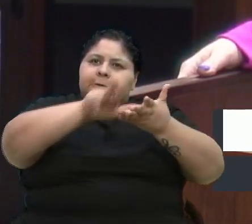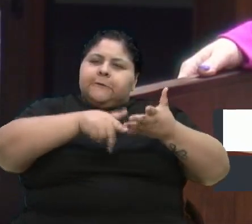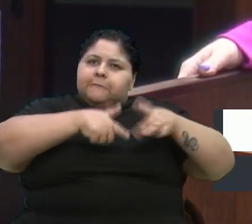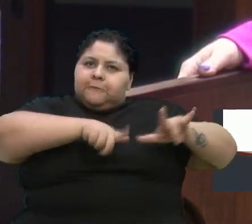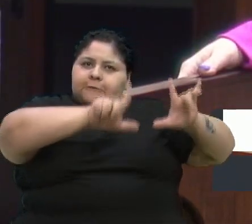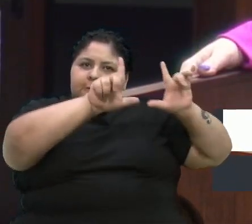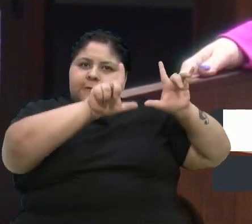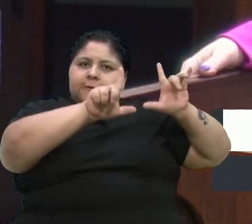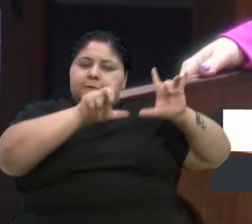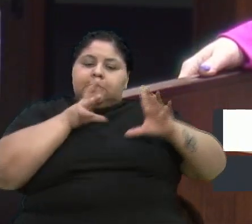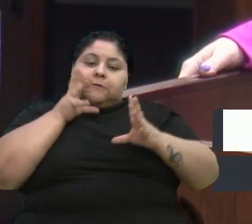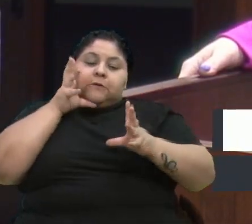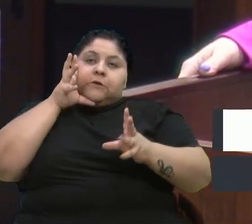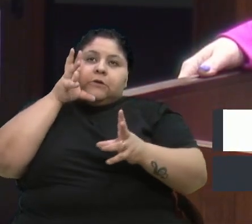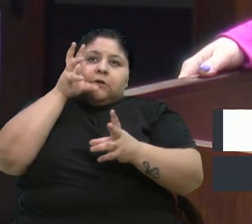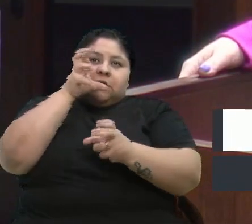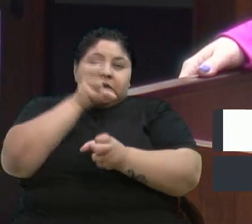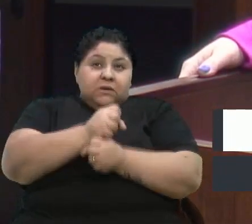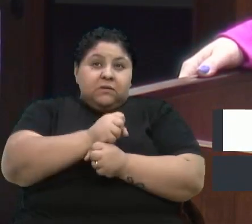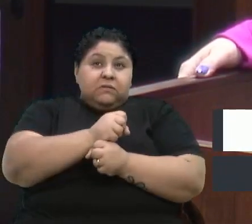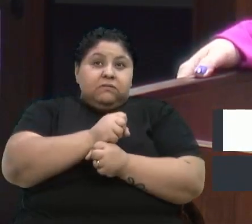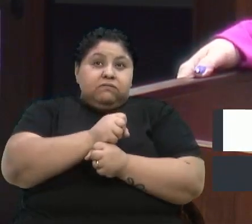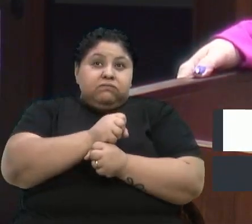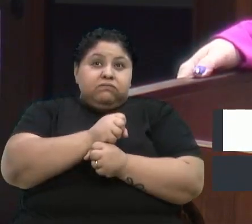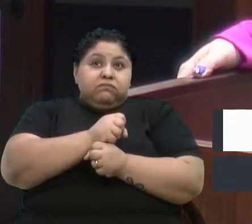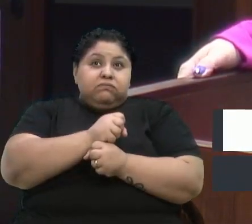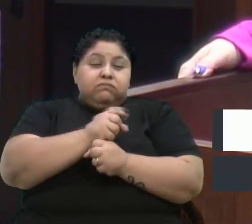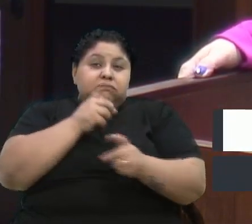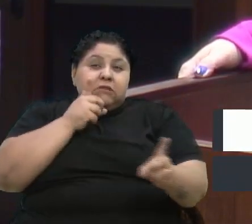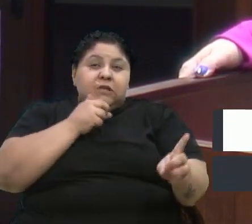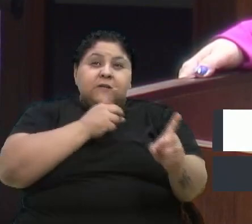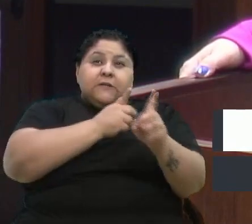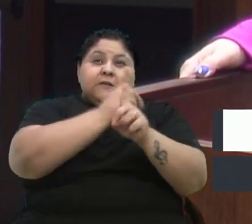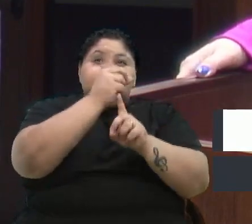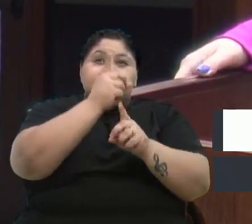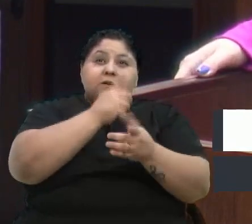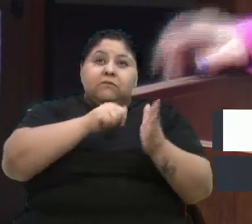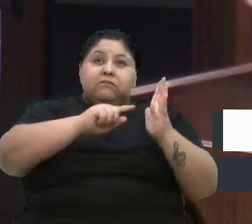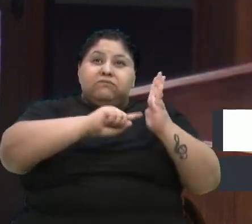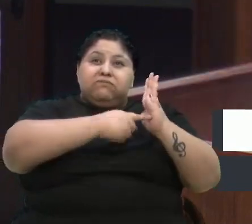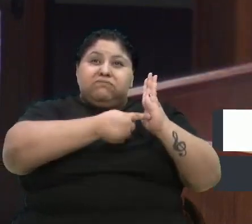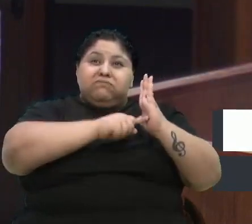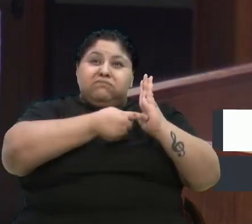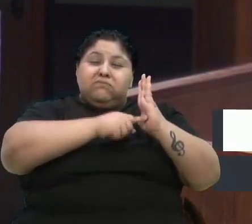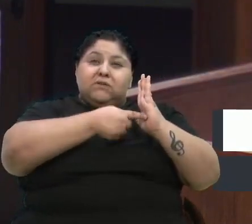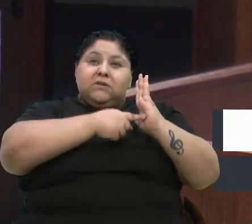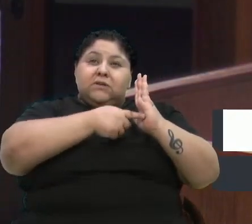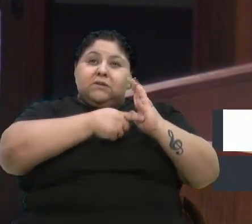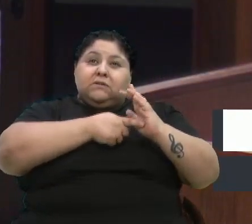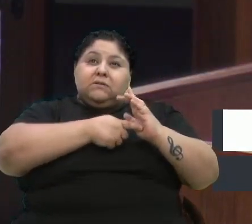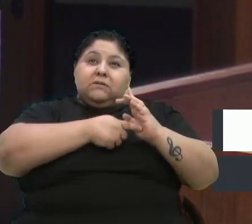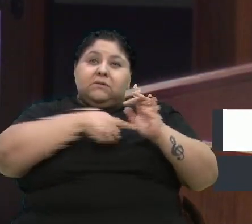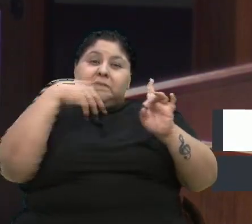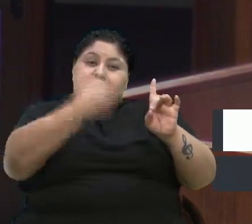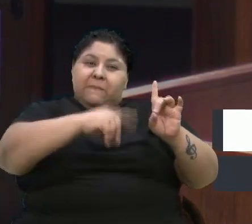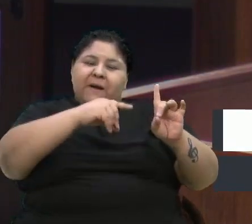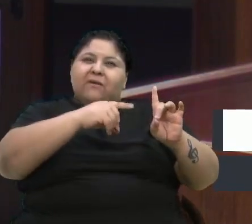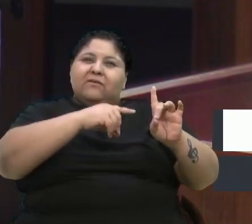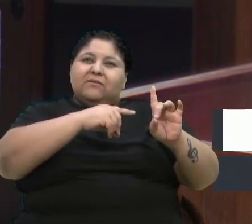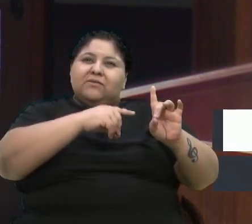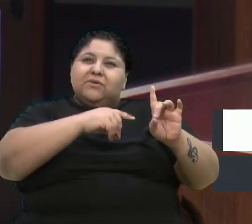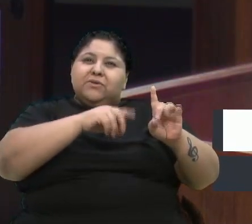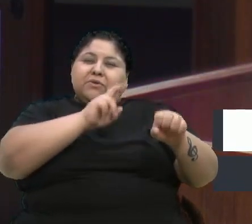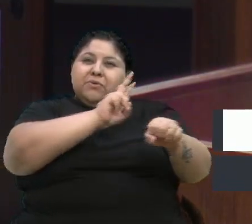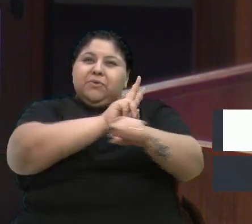imagens dos animais que foram encontrados durante uma denúncia de maus-tratos aqui, em Caxias do Sul.